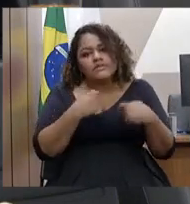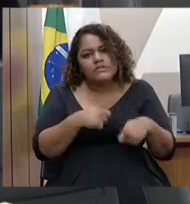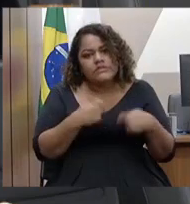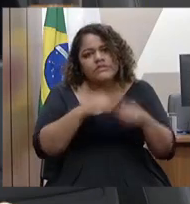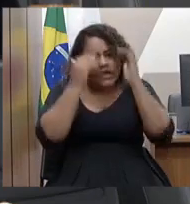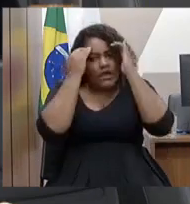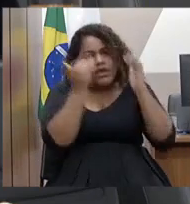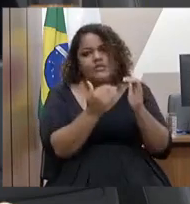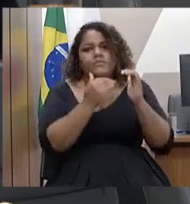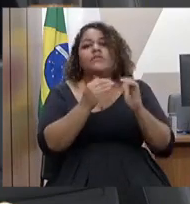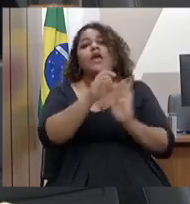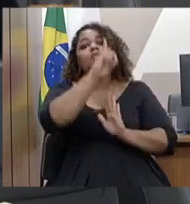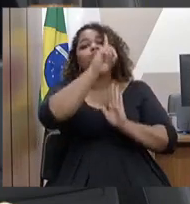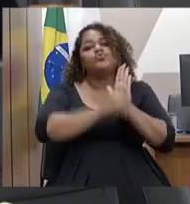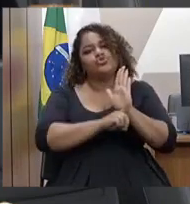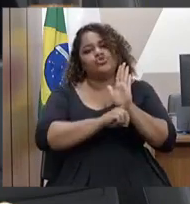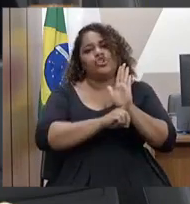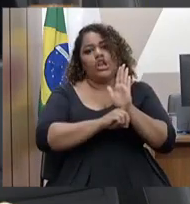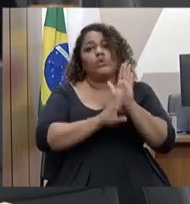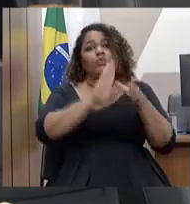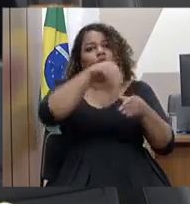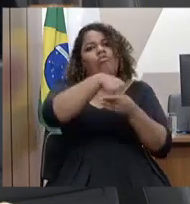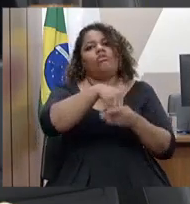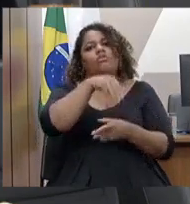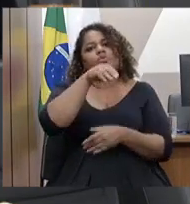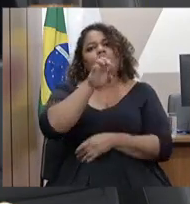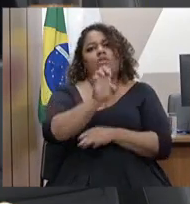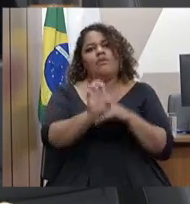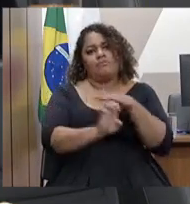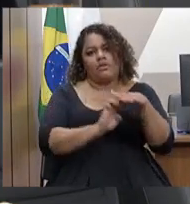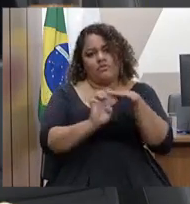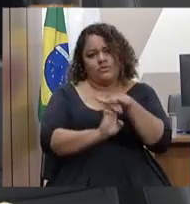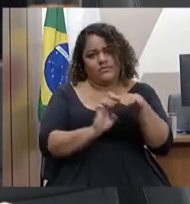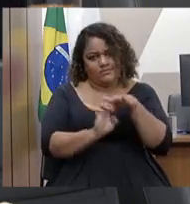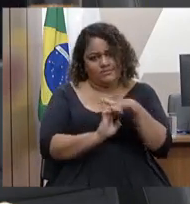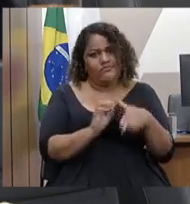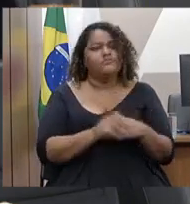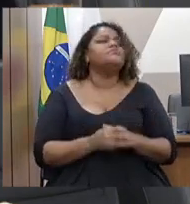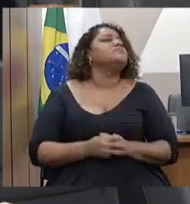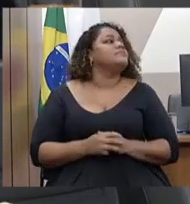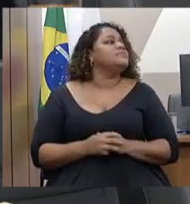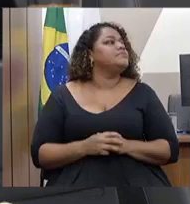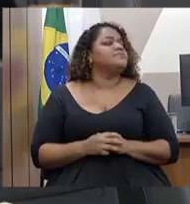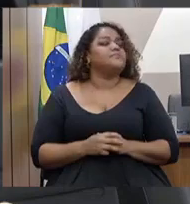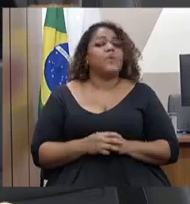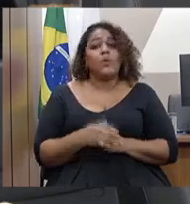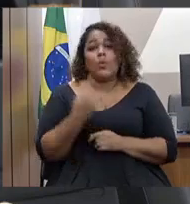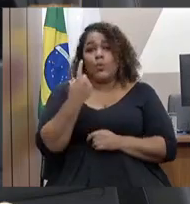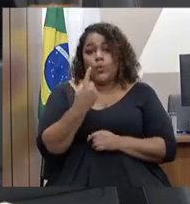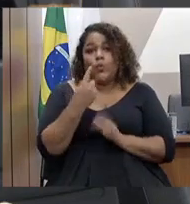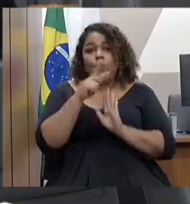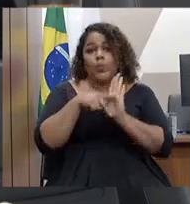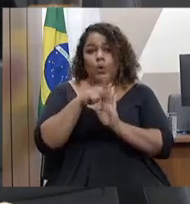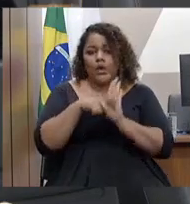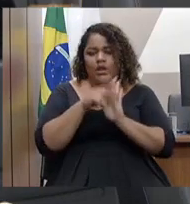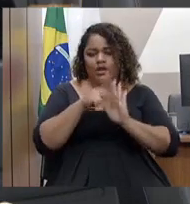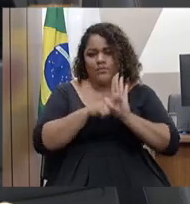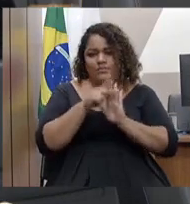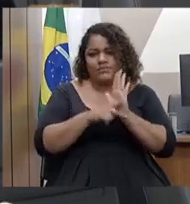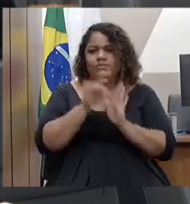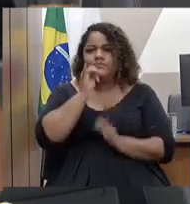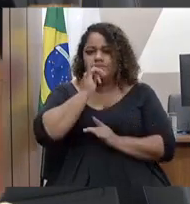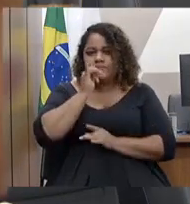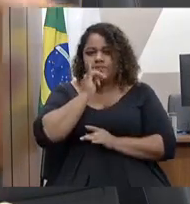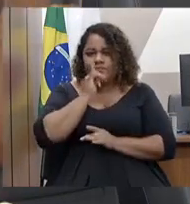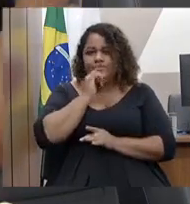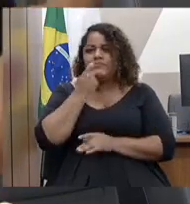no determinado ambiente ali daquela empresa né e eu quero citar que um dos elementos é um dos programas né nós tivemos alterações